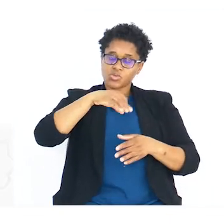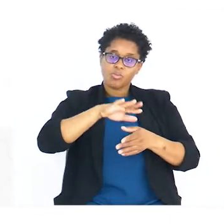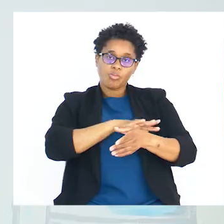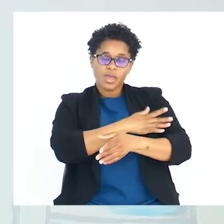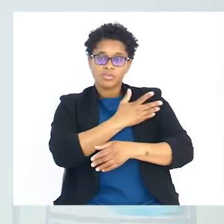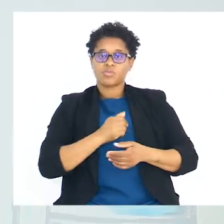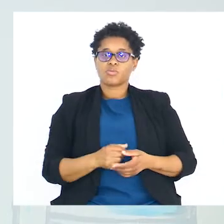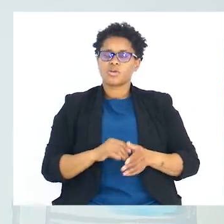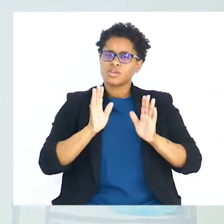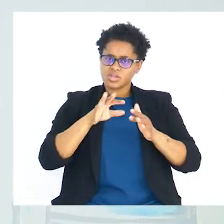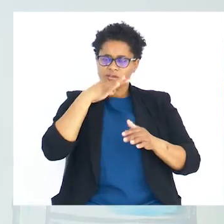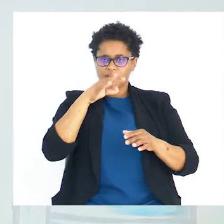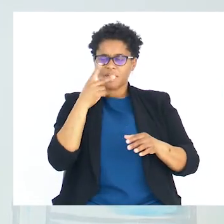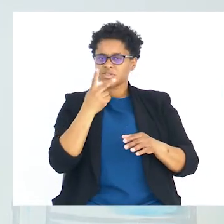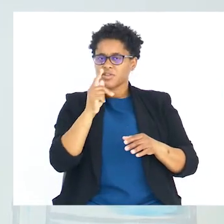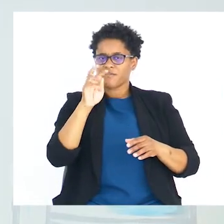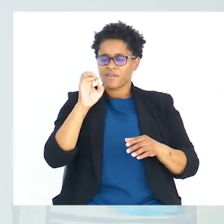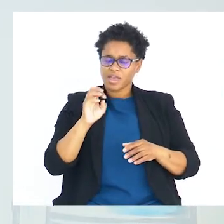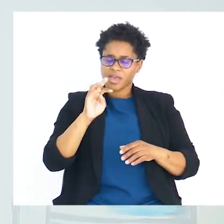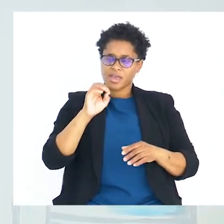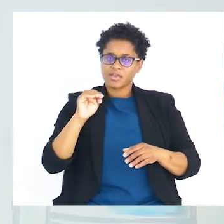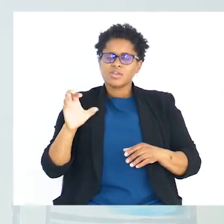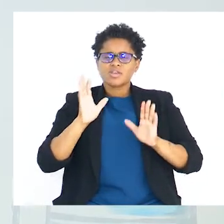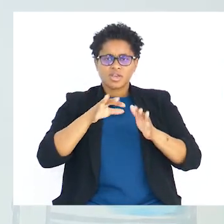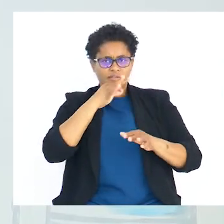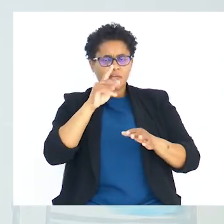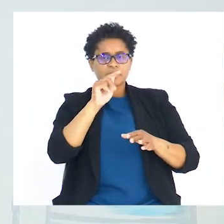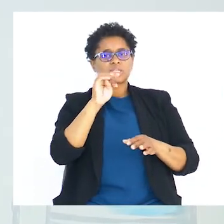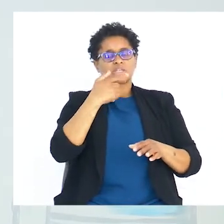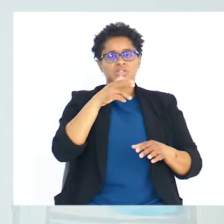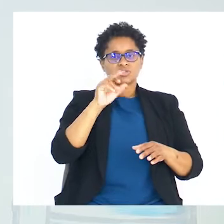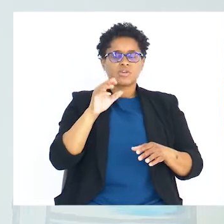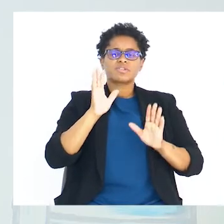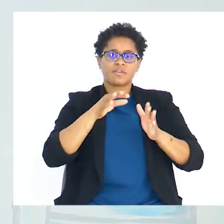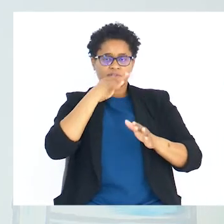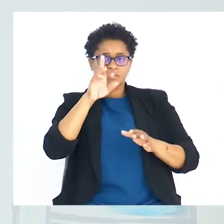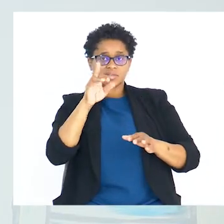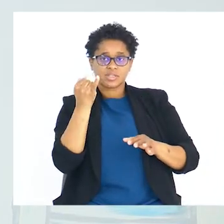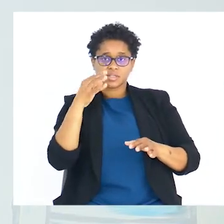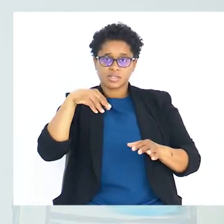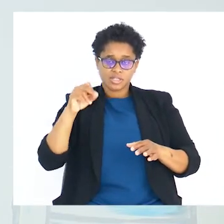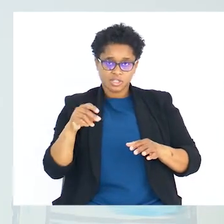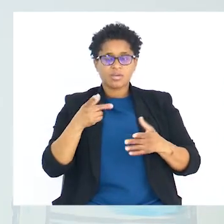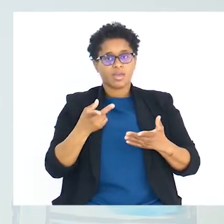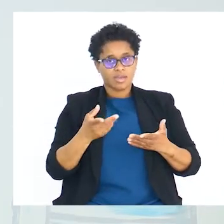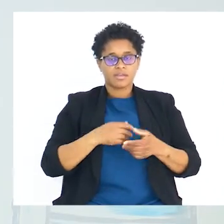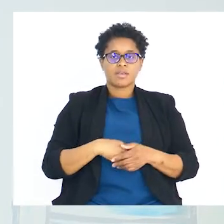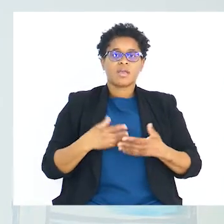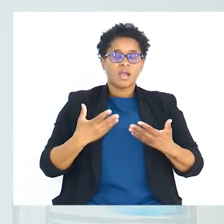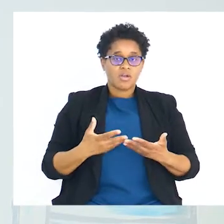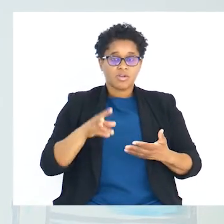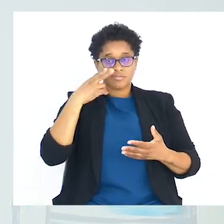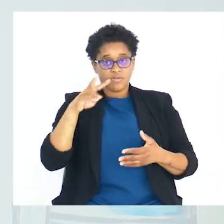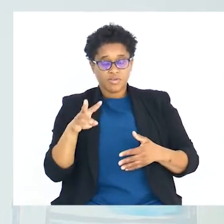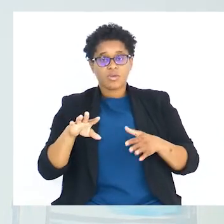poético. Já falamos de versos, já falamos de estrofes, já falamos de rimas, não é? É ou não? Então